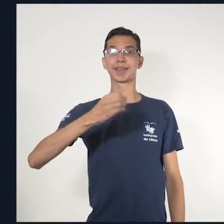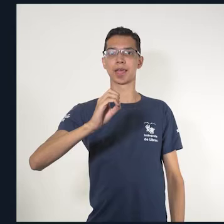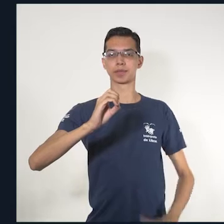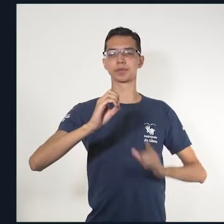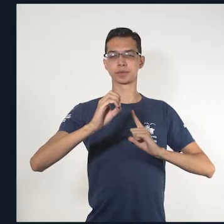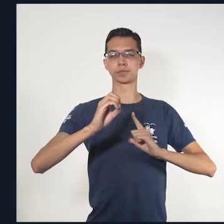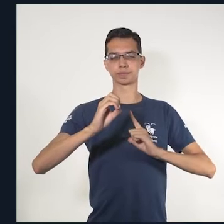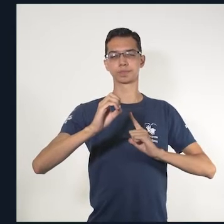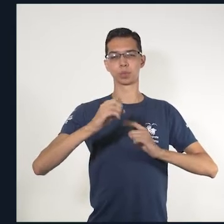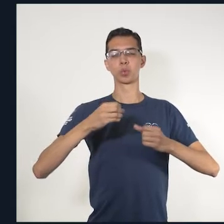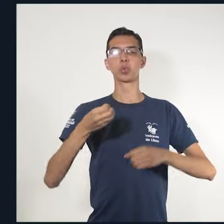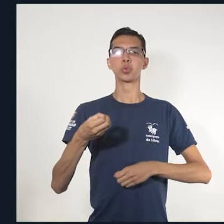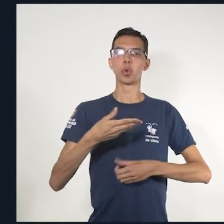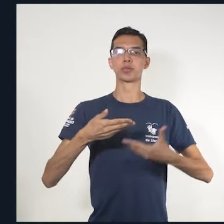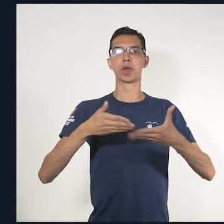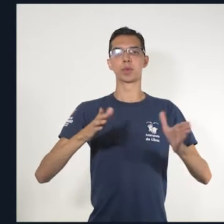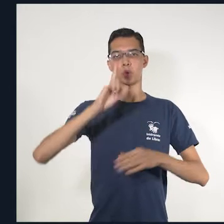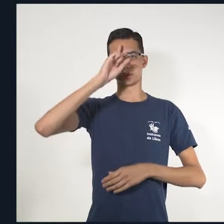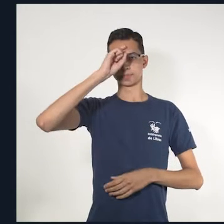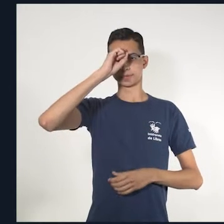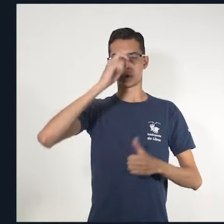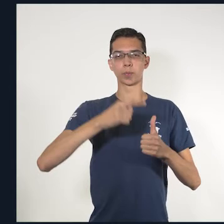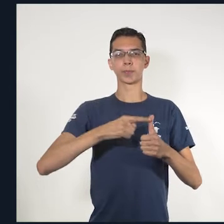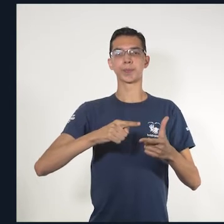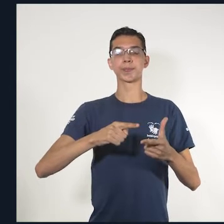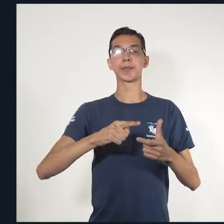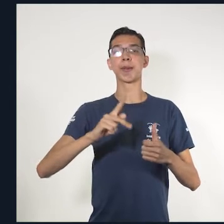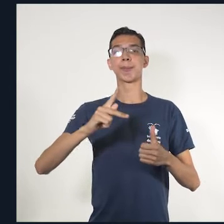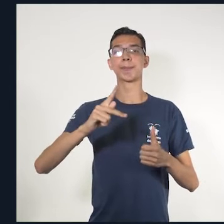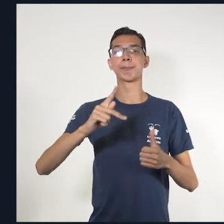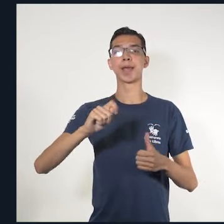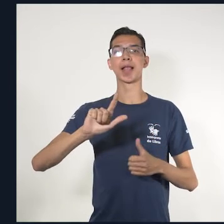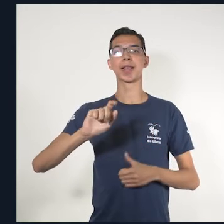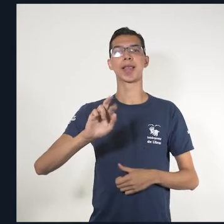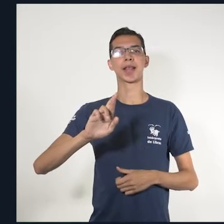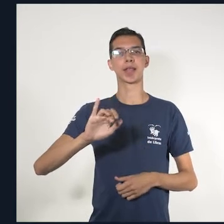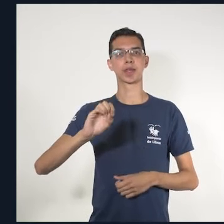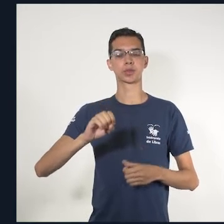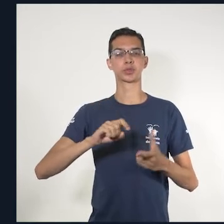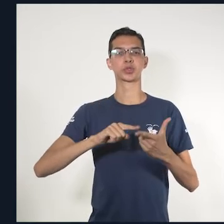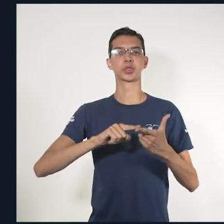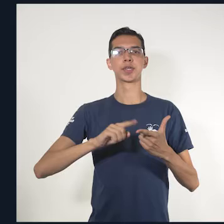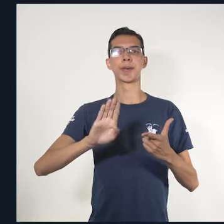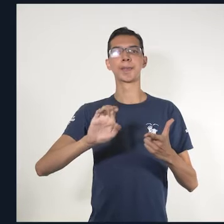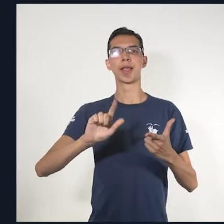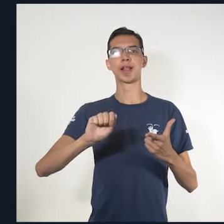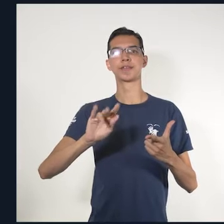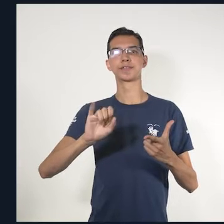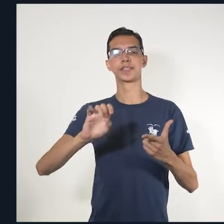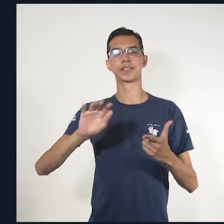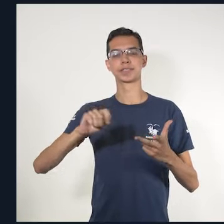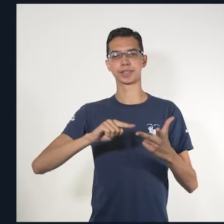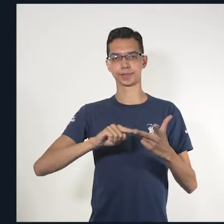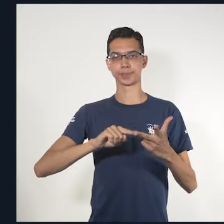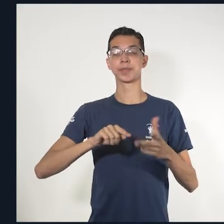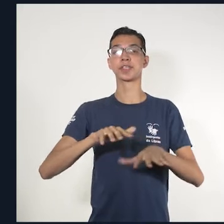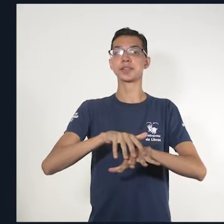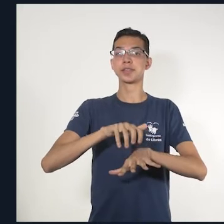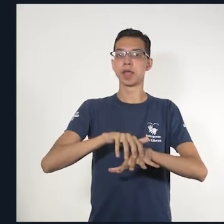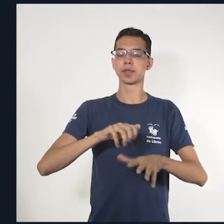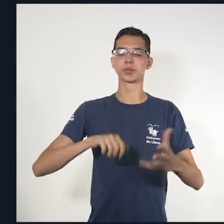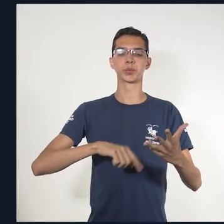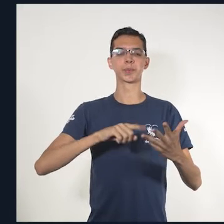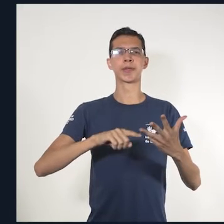de Parelheiros, Brasilândia, Bela Vista, Capela do Socorro, Guarapiranga, Sorocabana, Santo Amaro, Brigadeiro,